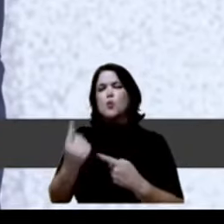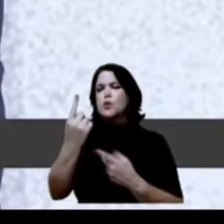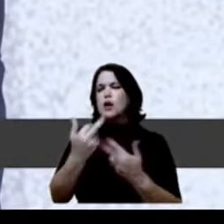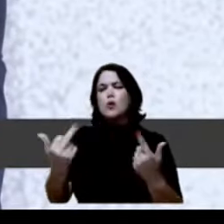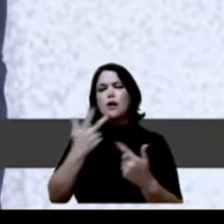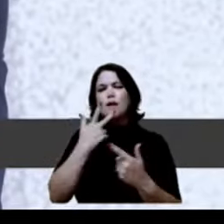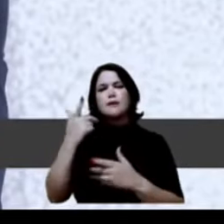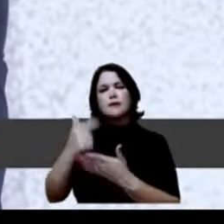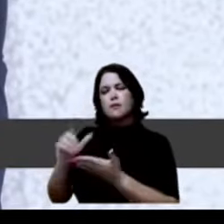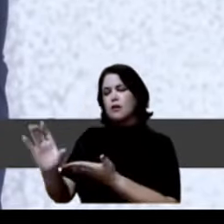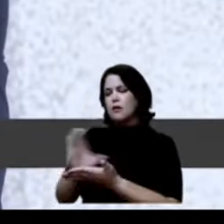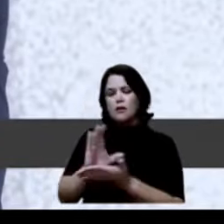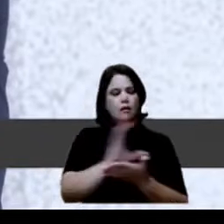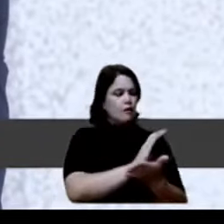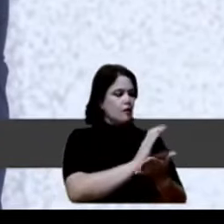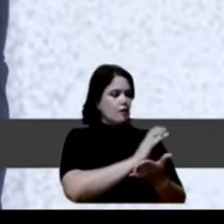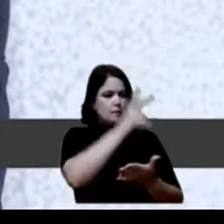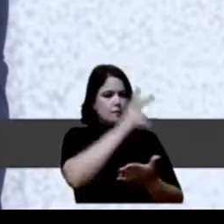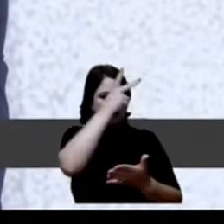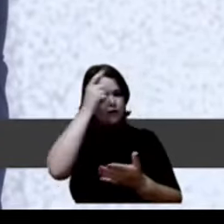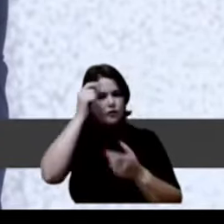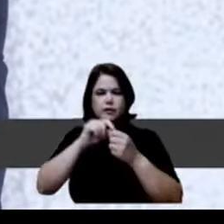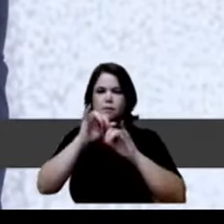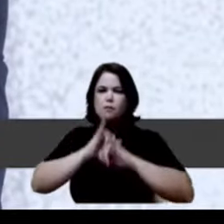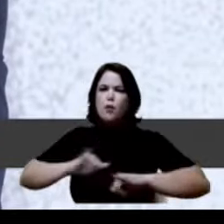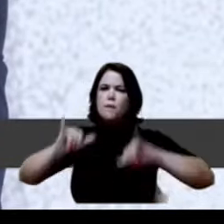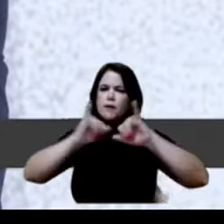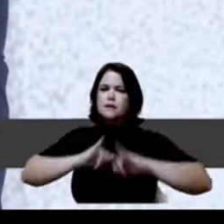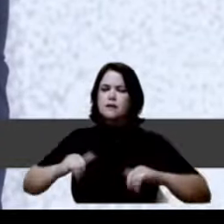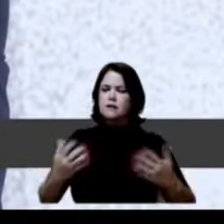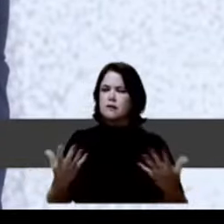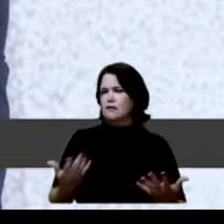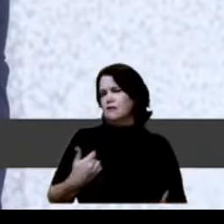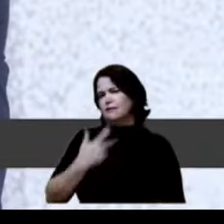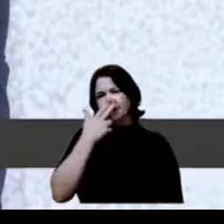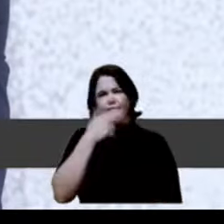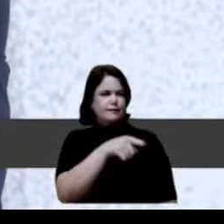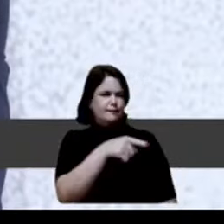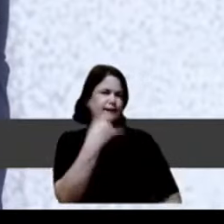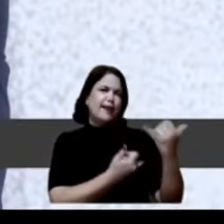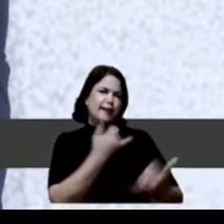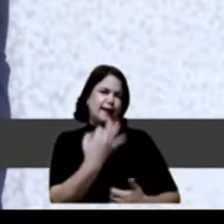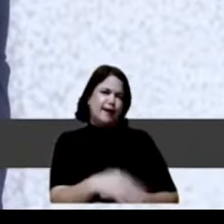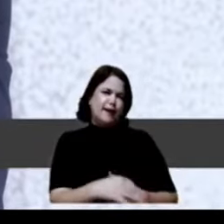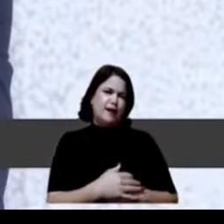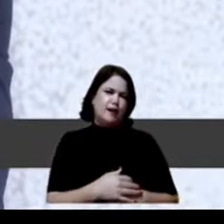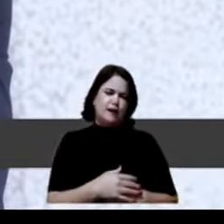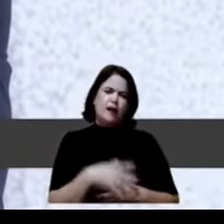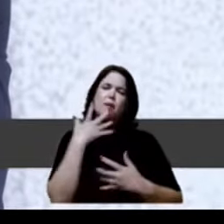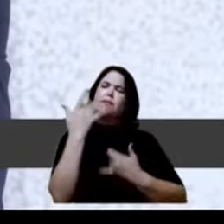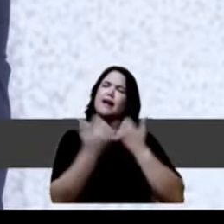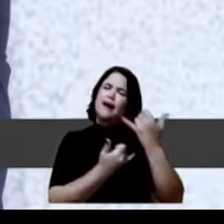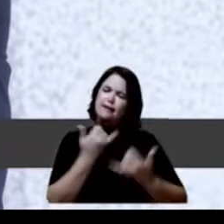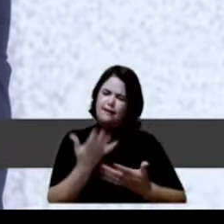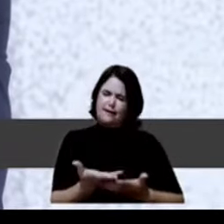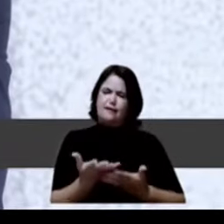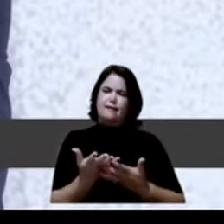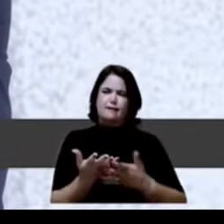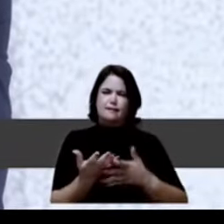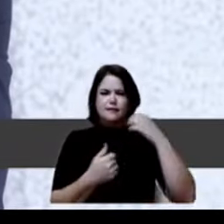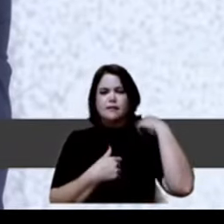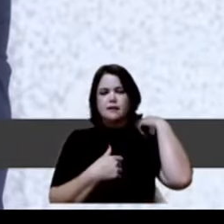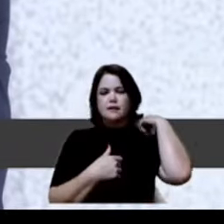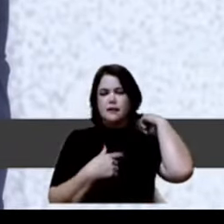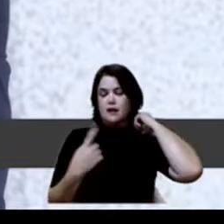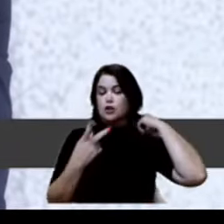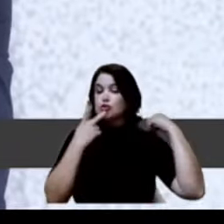dinheiro de prefeitura para fazer publicidade. Você está de brincadeira, né, Ricardo? Eu recebi dinheiro de prefeitura. É o seguinte. Que isso? É só levantar a